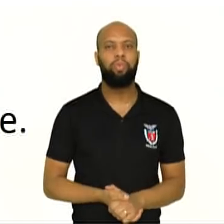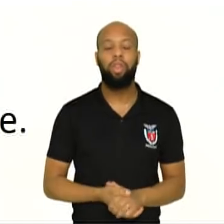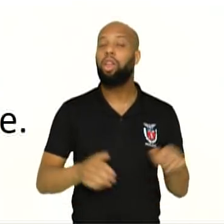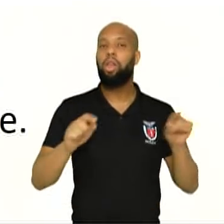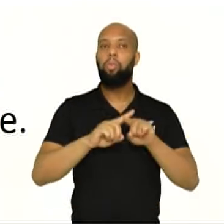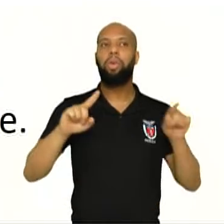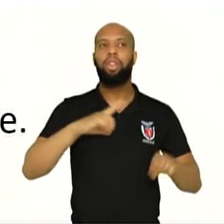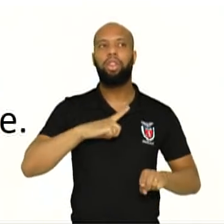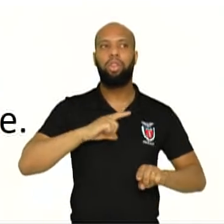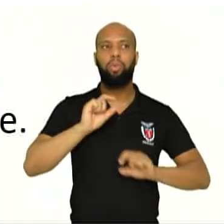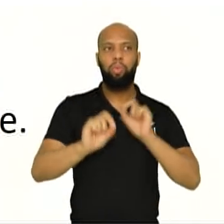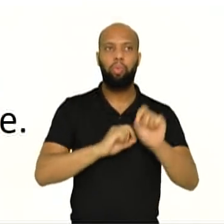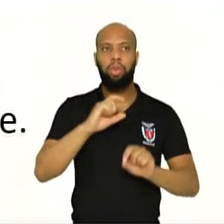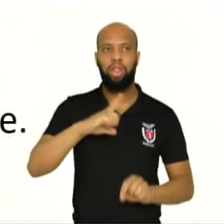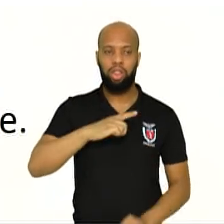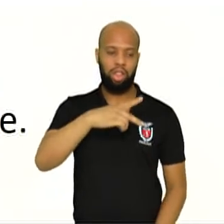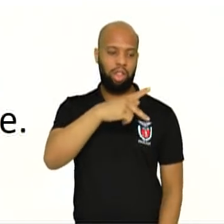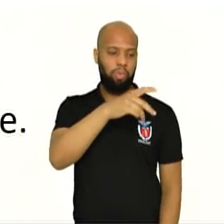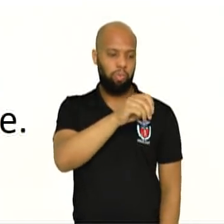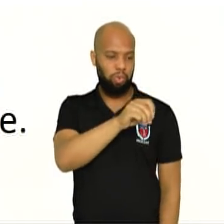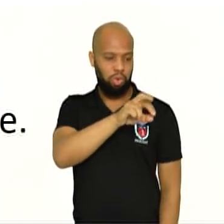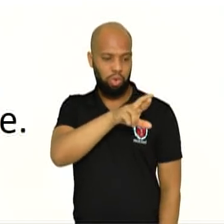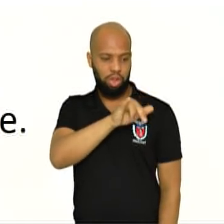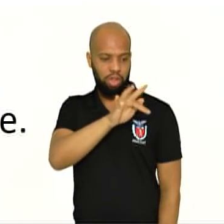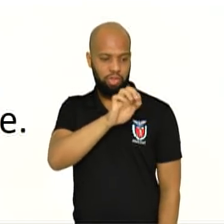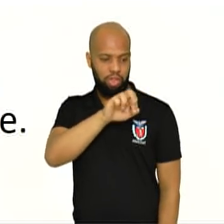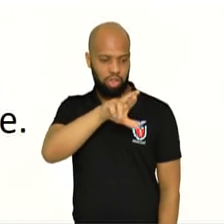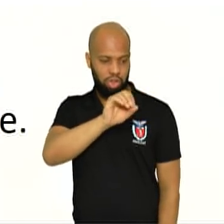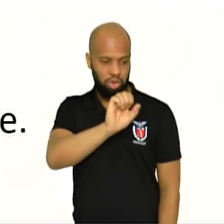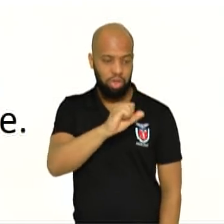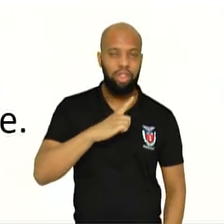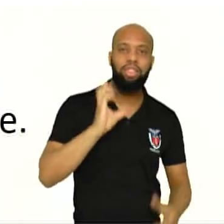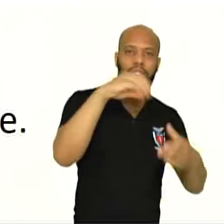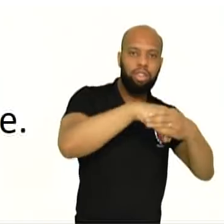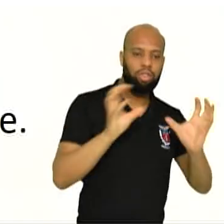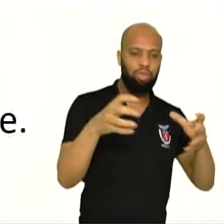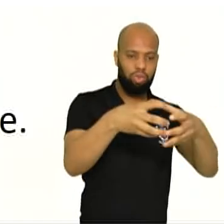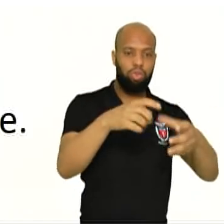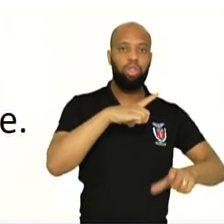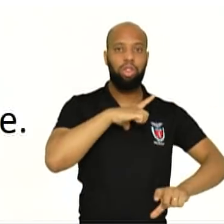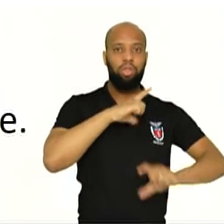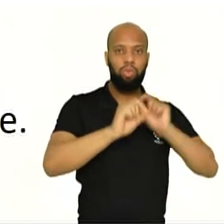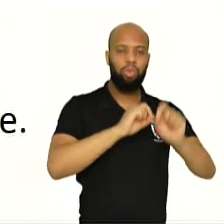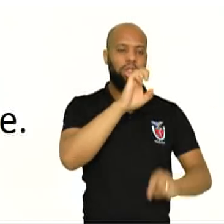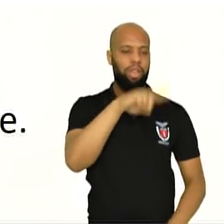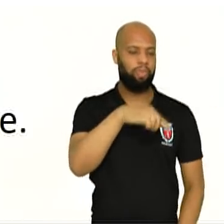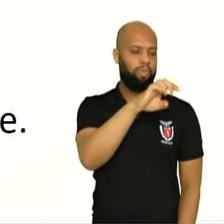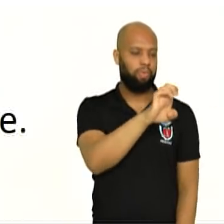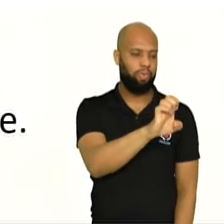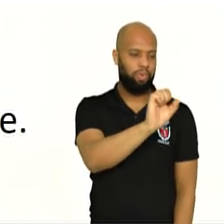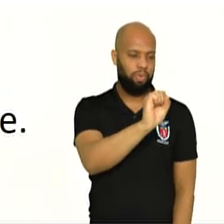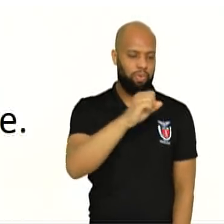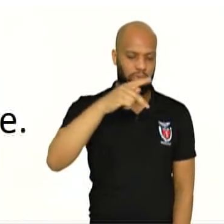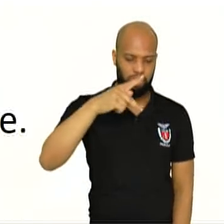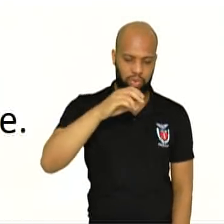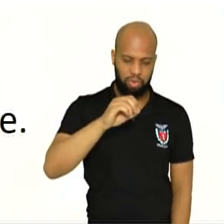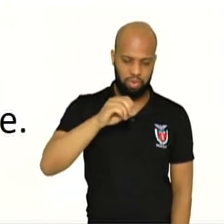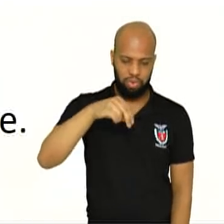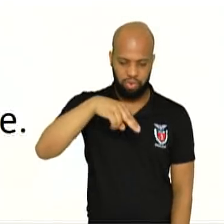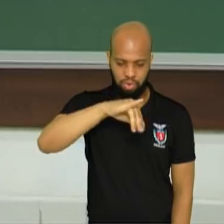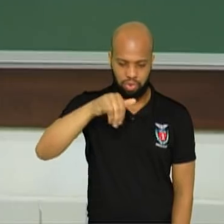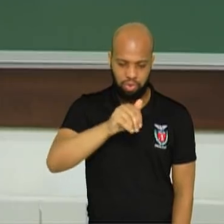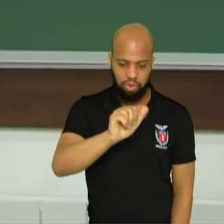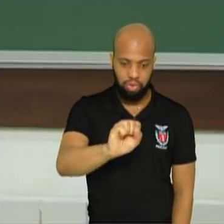Nós temos, então, os poríferos. Dentro desse grupo, nós temos as esponjas. As esponjas